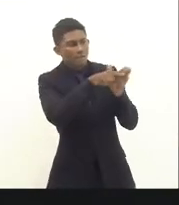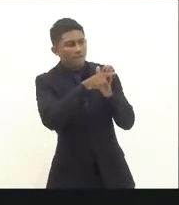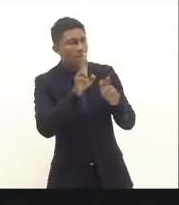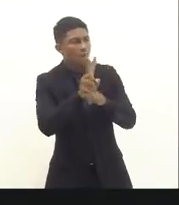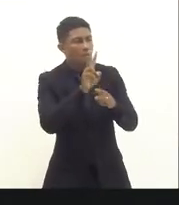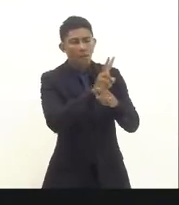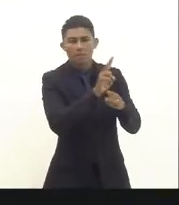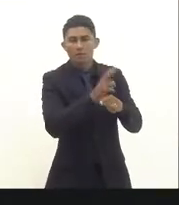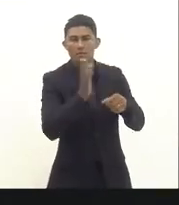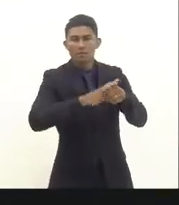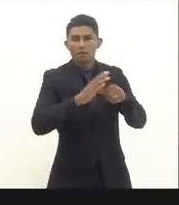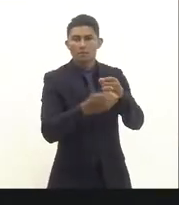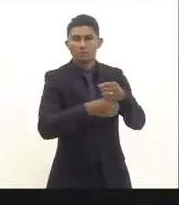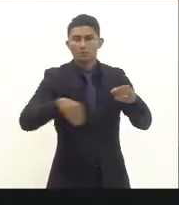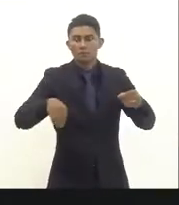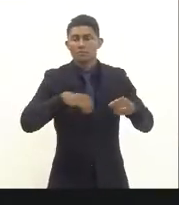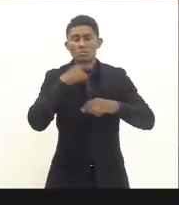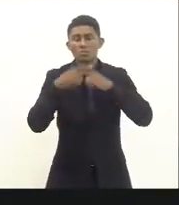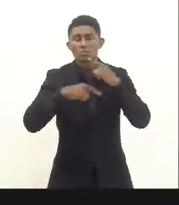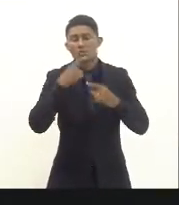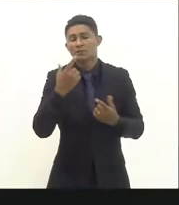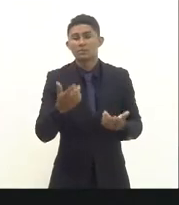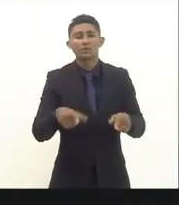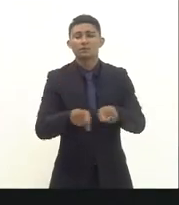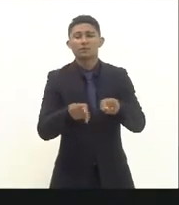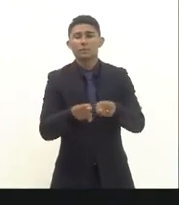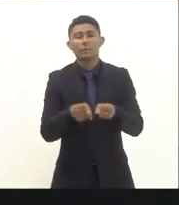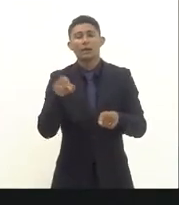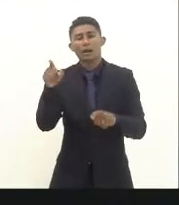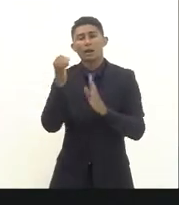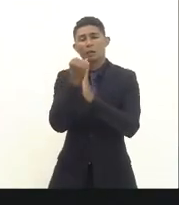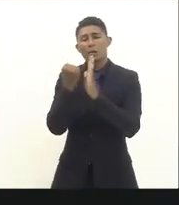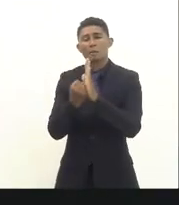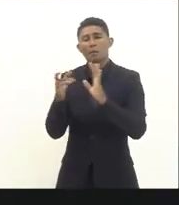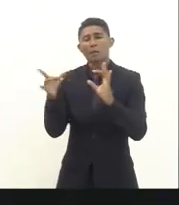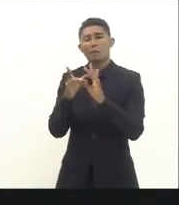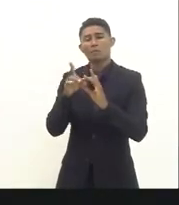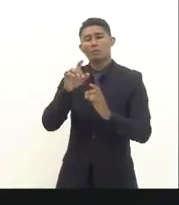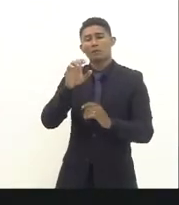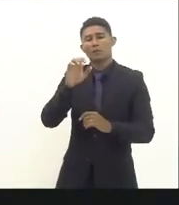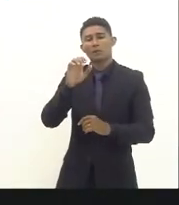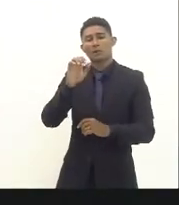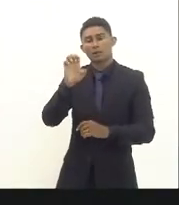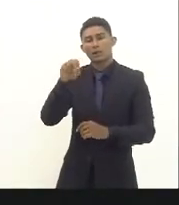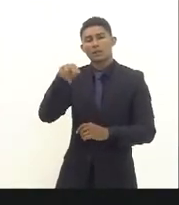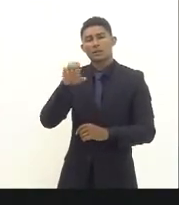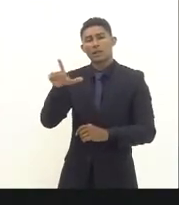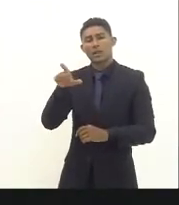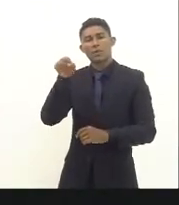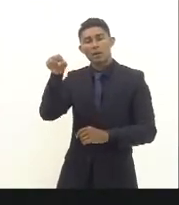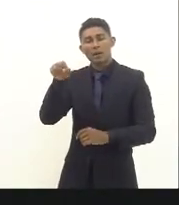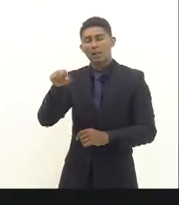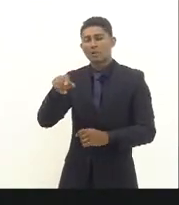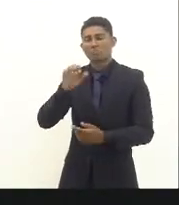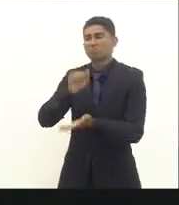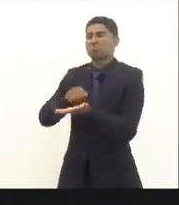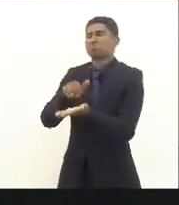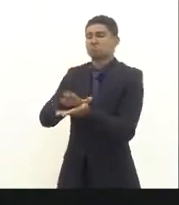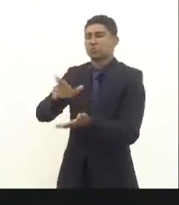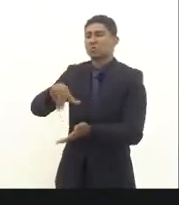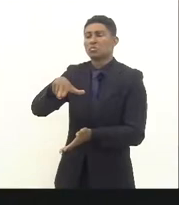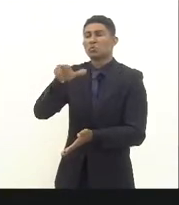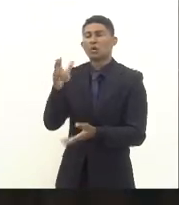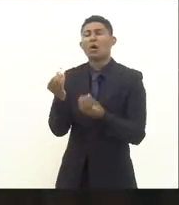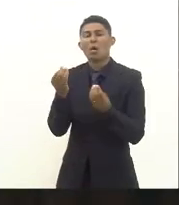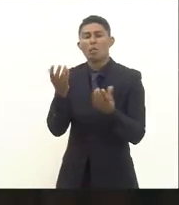saneamento como é que ela vai ficar de Sampa uma concessão como essa dominem O que é poderosíssima que nunca é penalizado é só isso que a gente vai